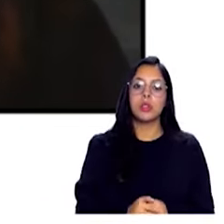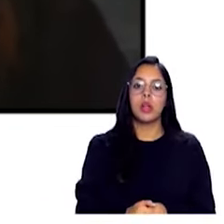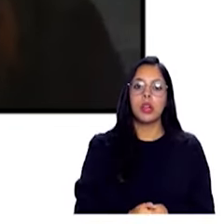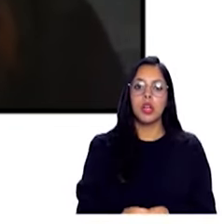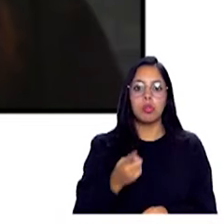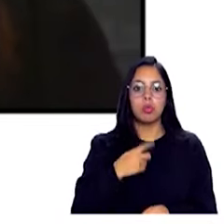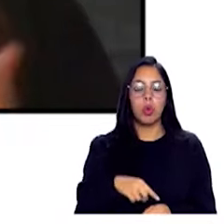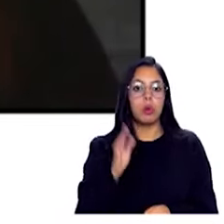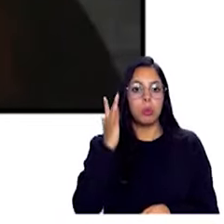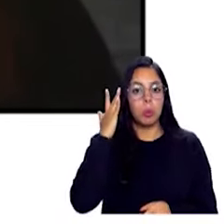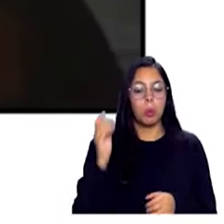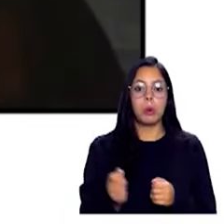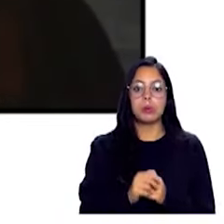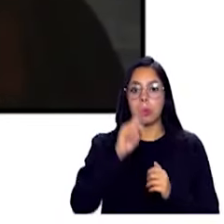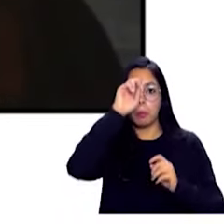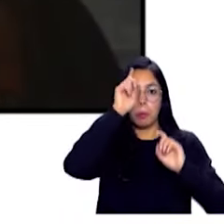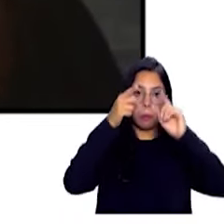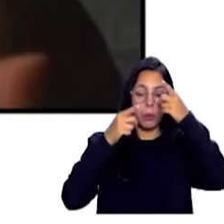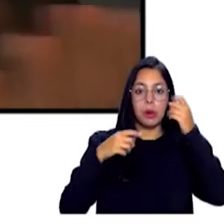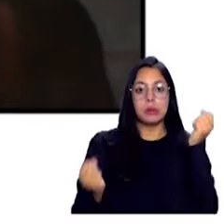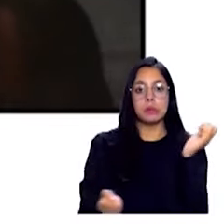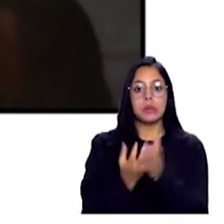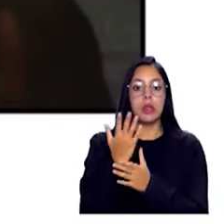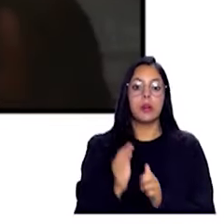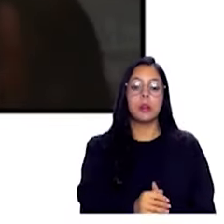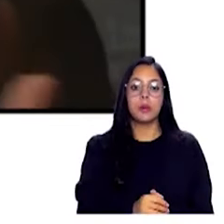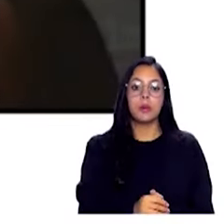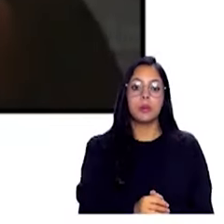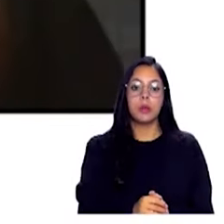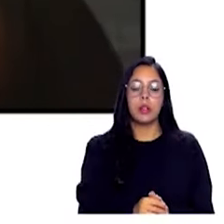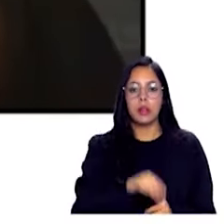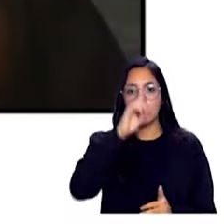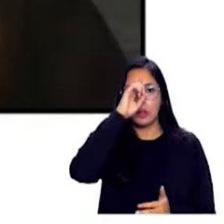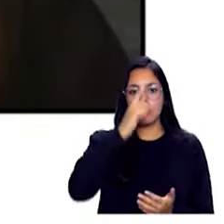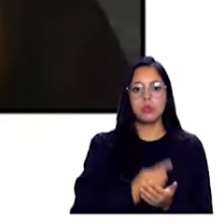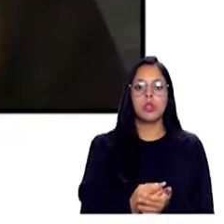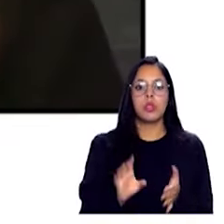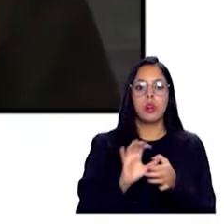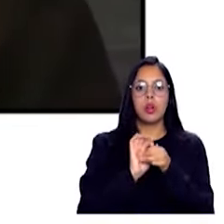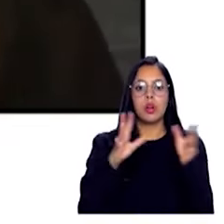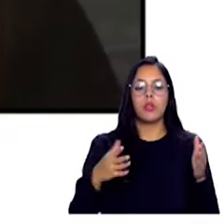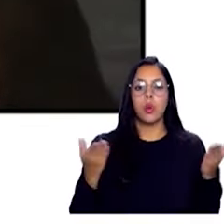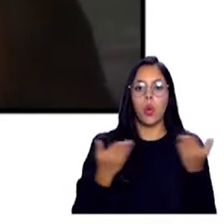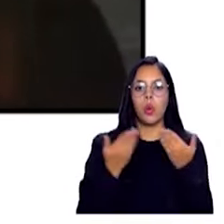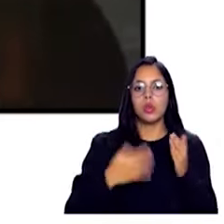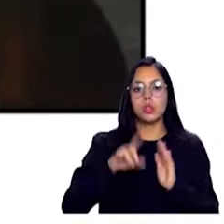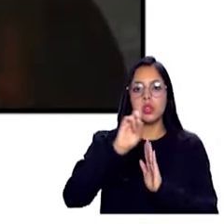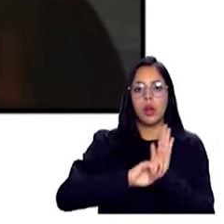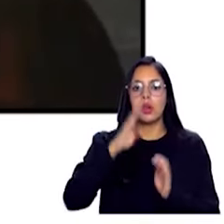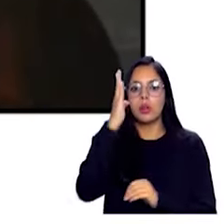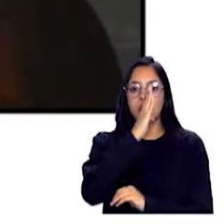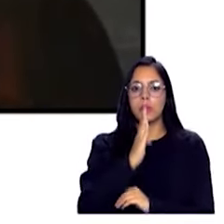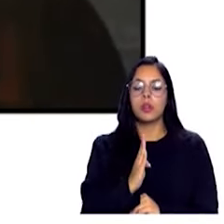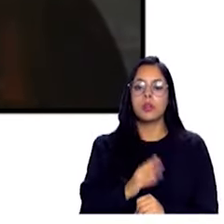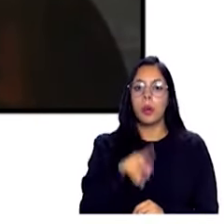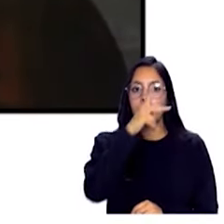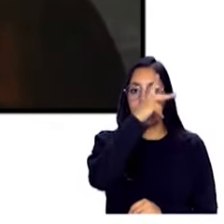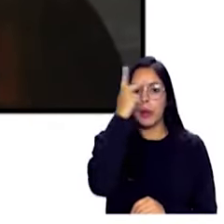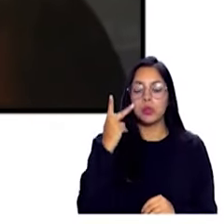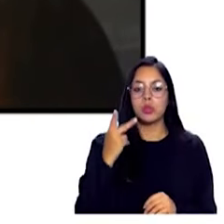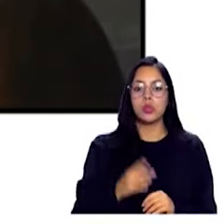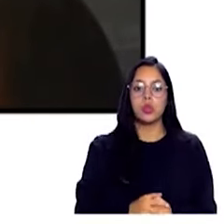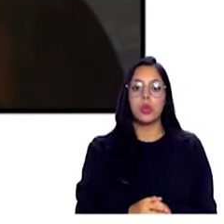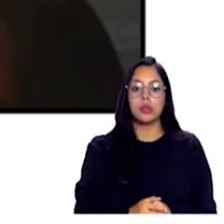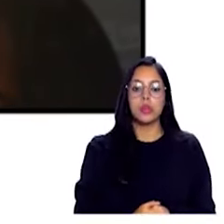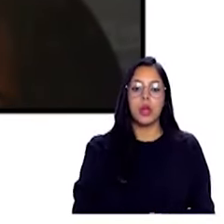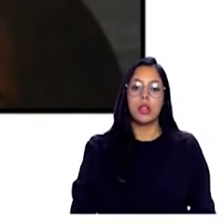criativa criativas como por exemplo a decisão que permitiu e isso é hoje direito brasileiro que pessoas do mesmo sexo se